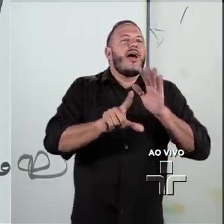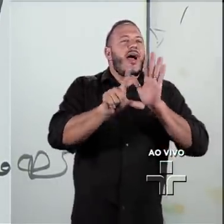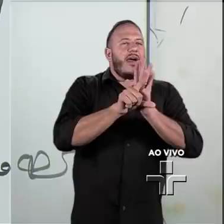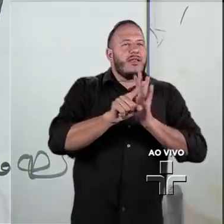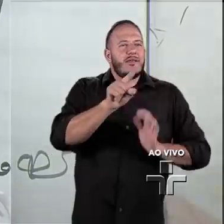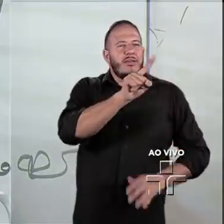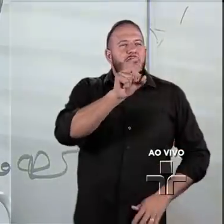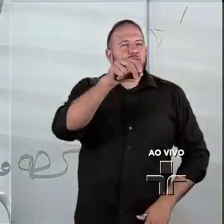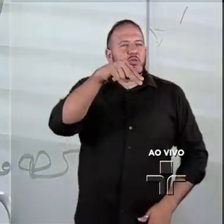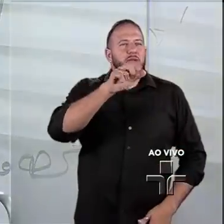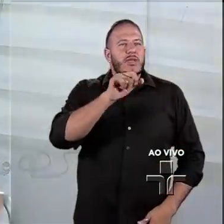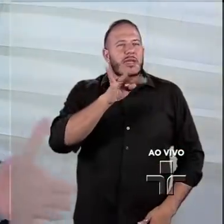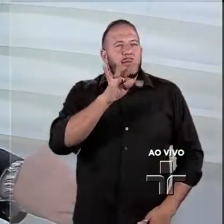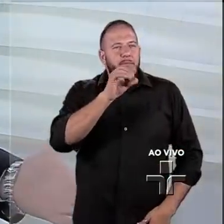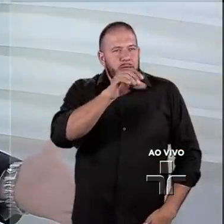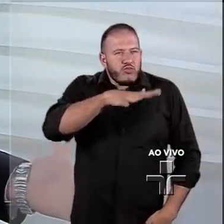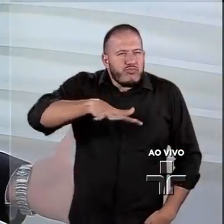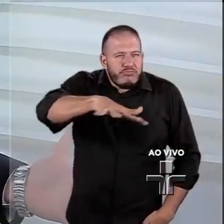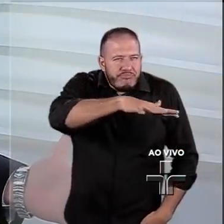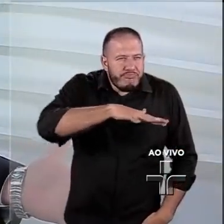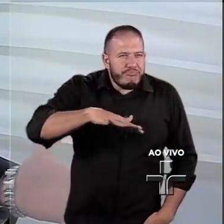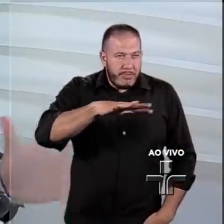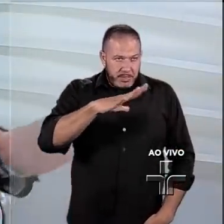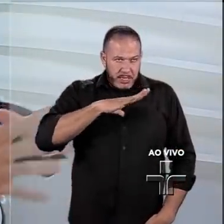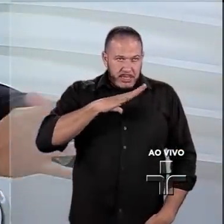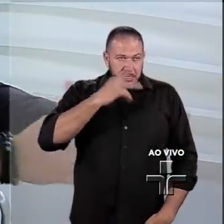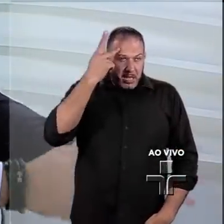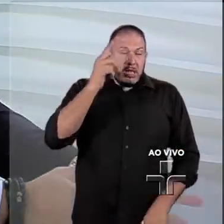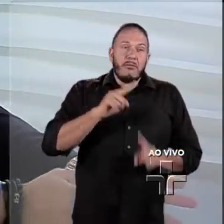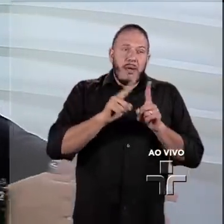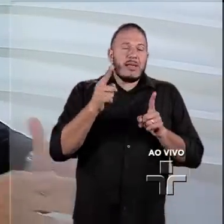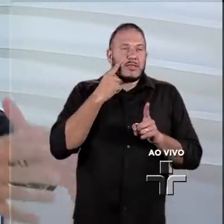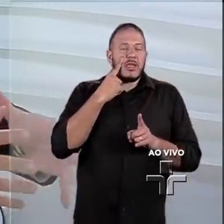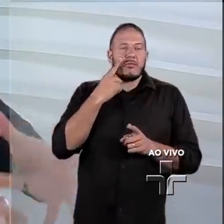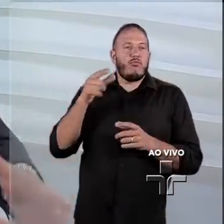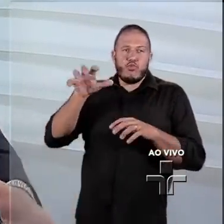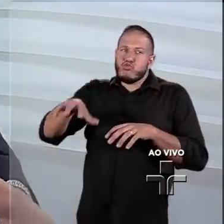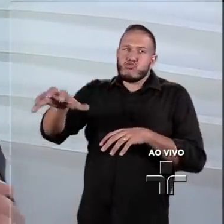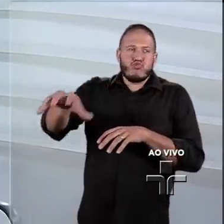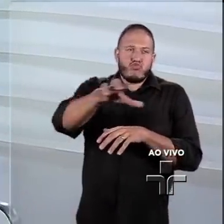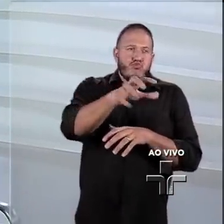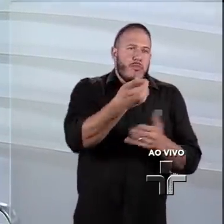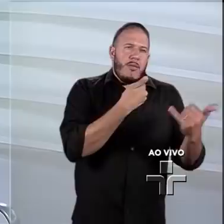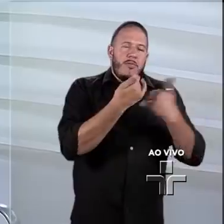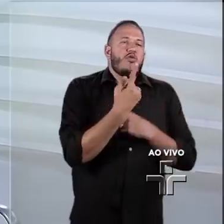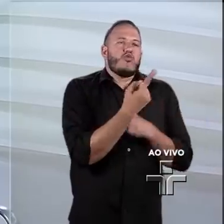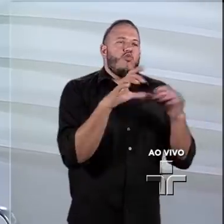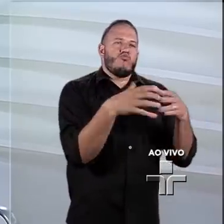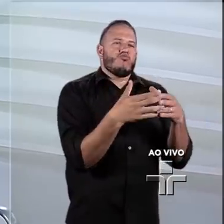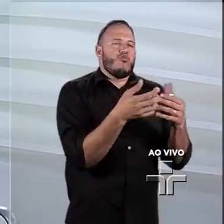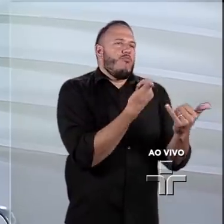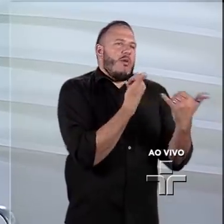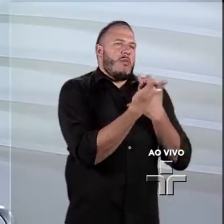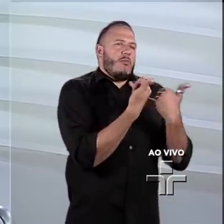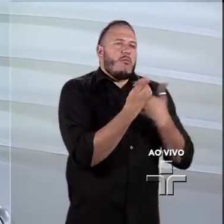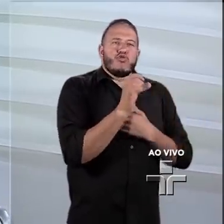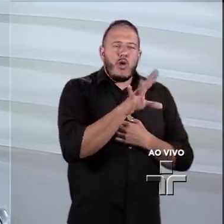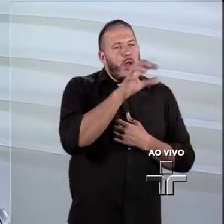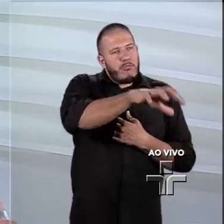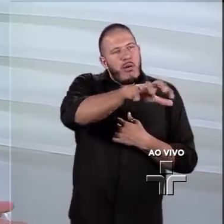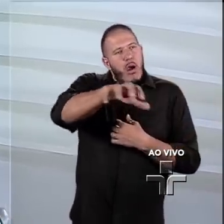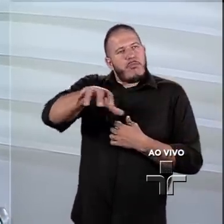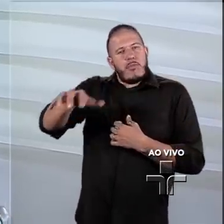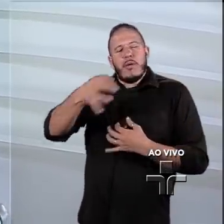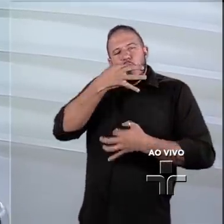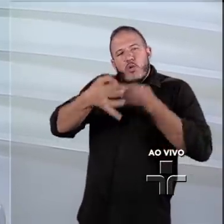zoneamento da cidade, só que a gente tem que ouvir uma série de setores. Não dá para ouvir só um setor, só um grupo da cidade de São Paulo. Então, eu acho que